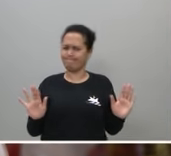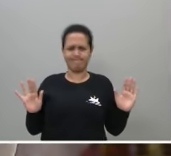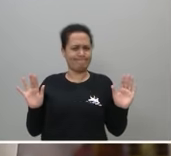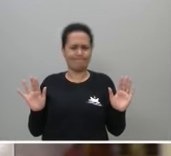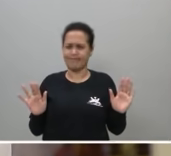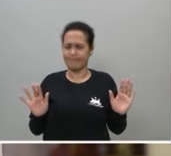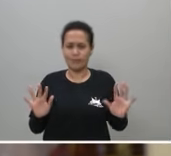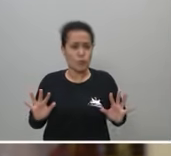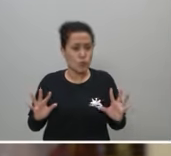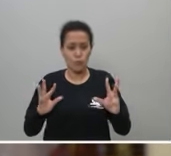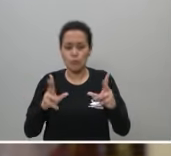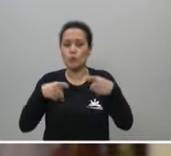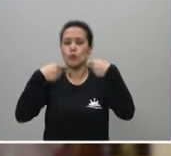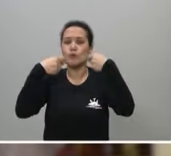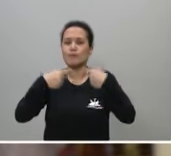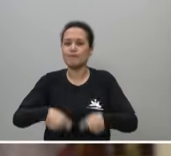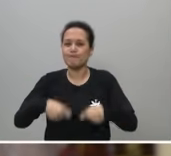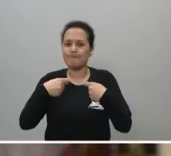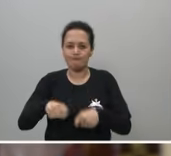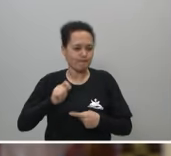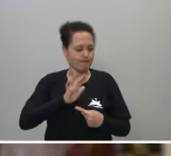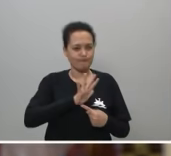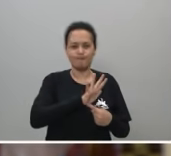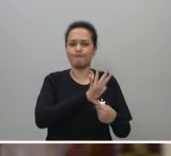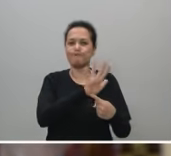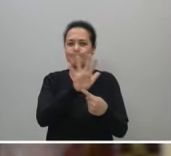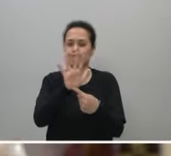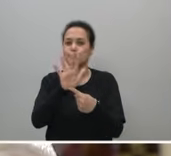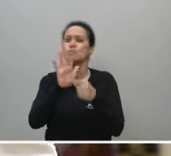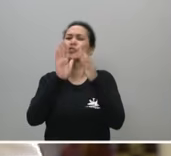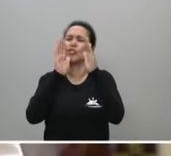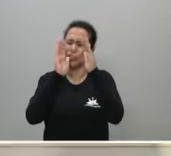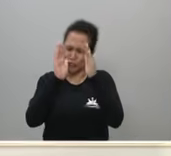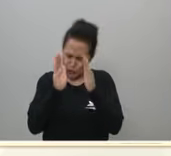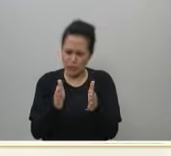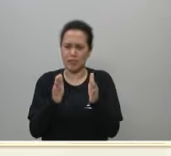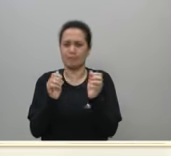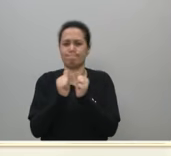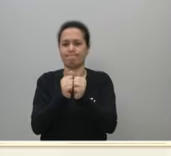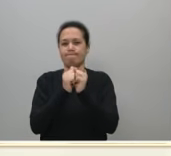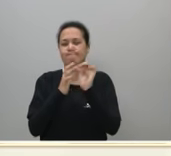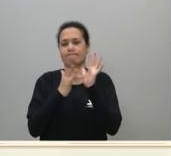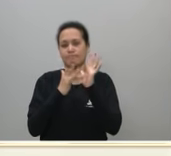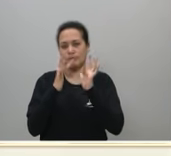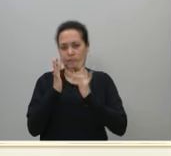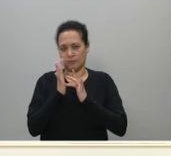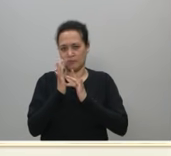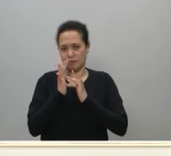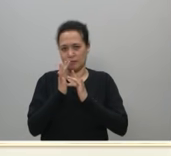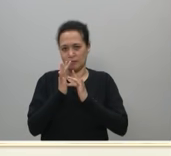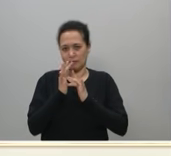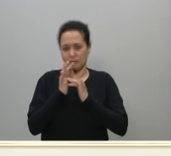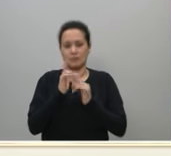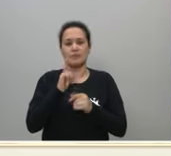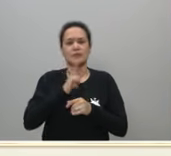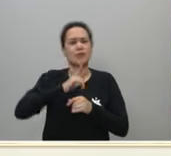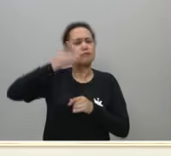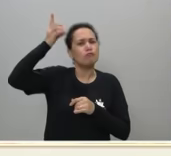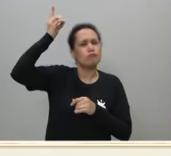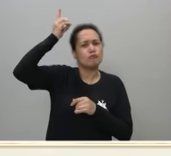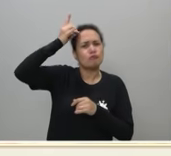no Cristo. Mesmo o Espírito Santo não pode revelar nada contrário. Tanto é que nos dons e